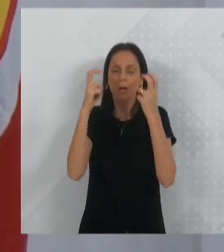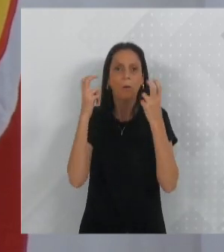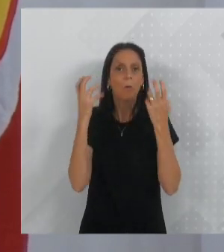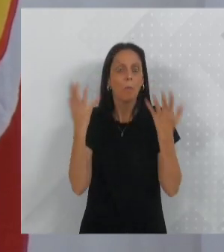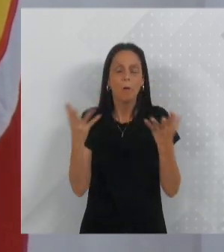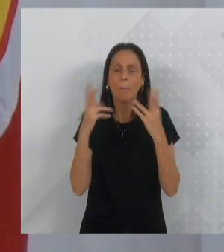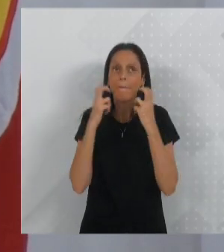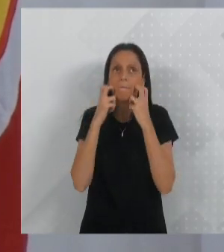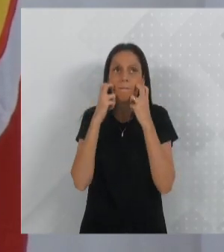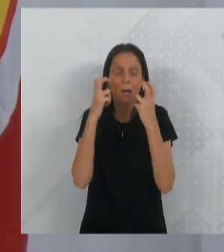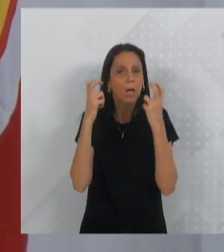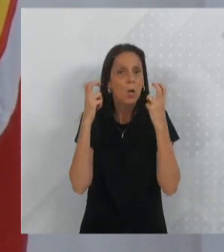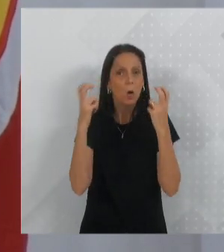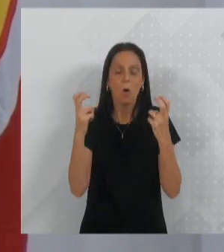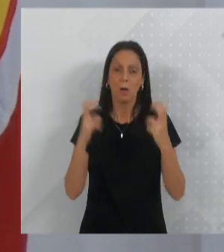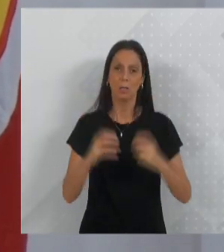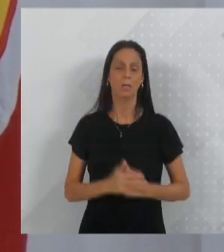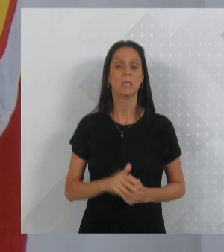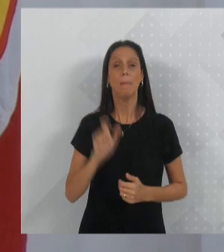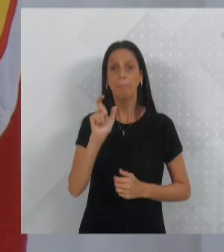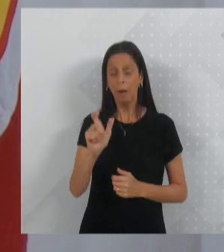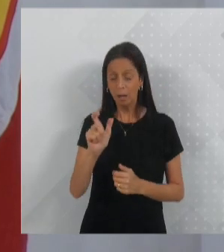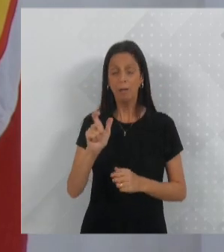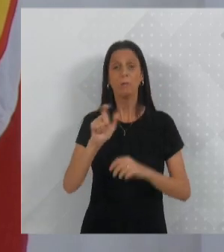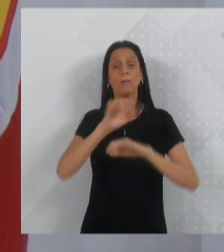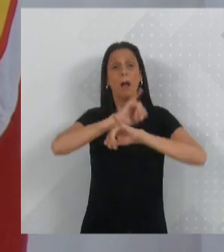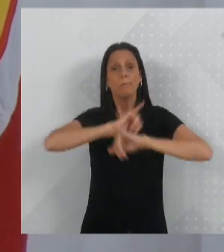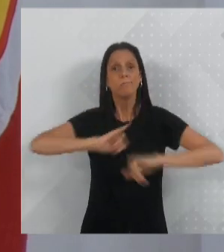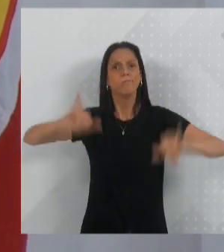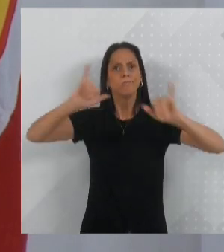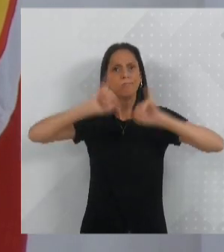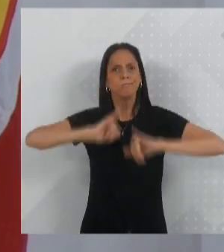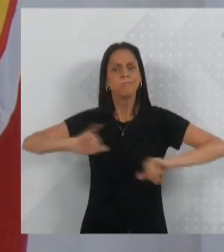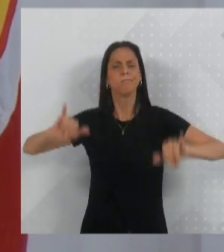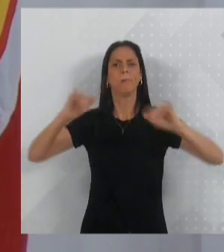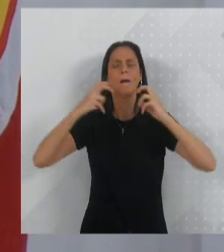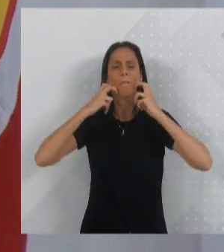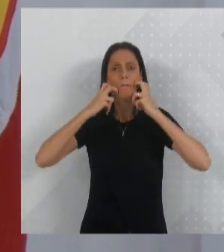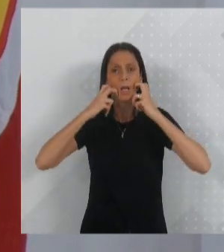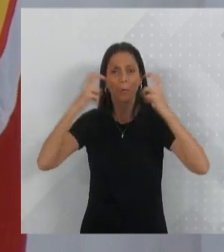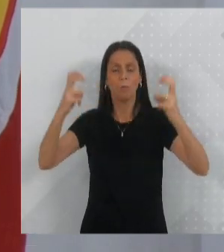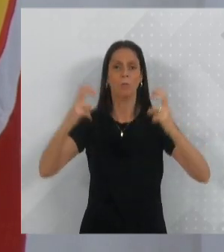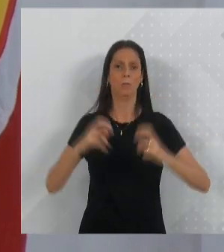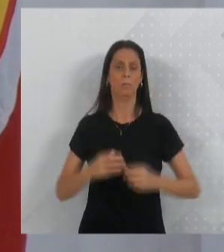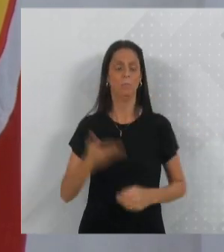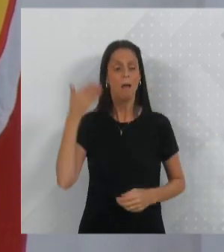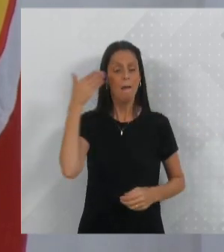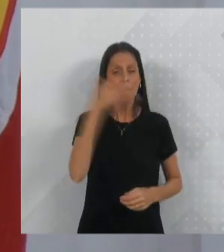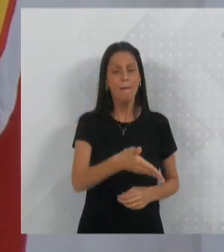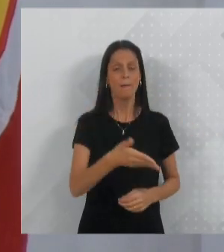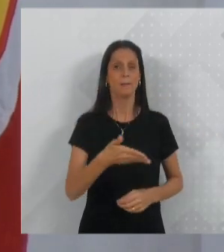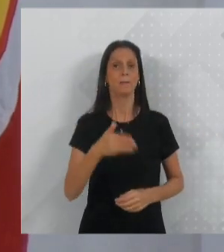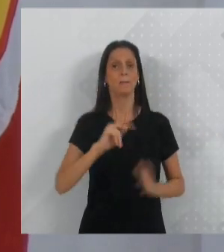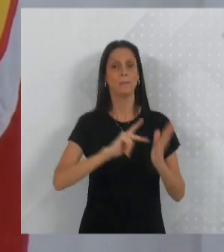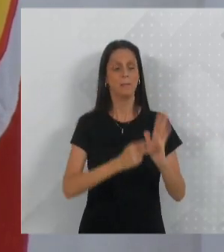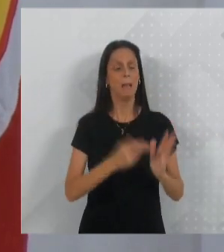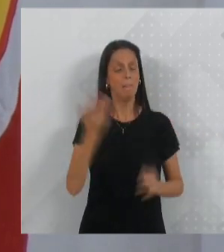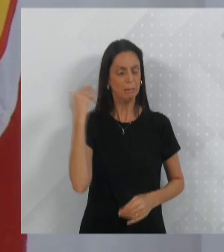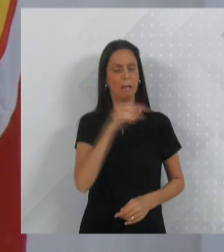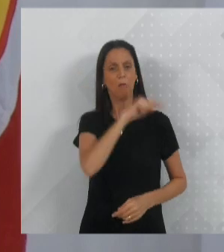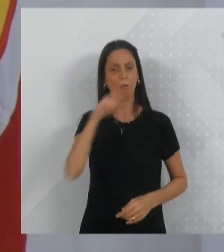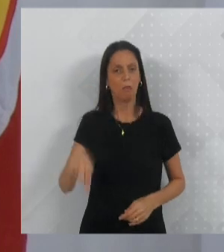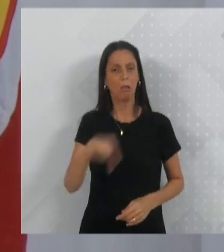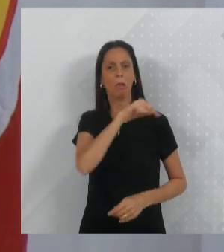uma vergonha é essa palavra que tem que ser deixada no ar é essa palavra que tem que ser entregue para esse sindicato que veio aqui muitas vezes pedir